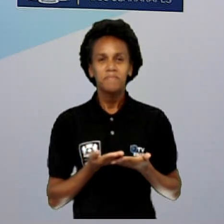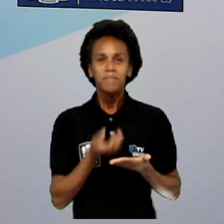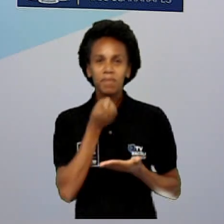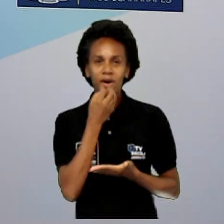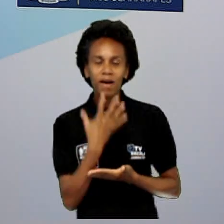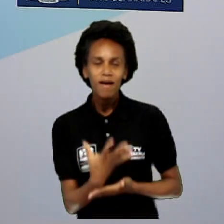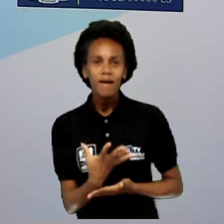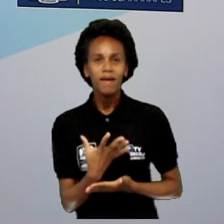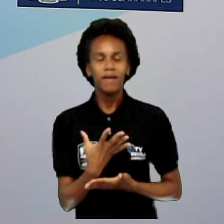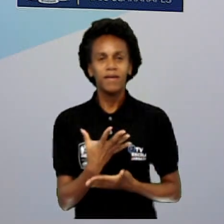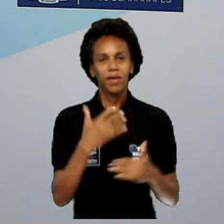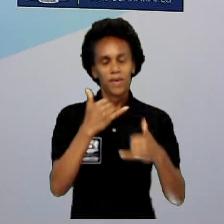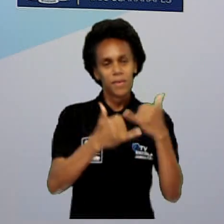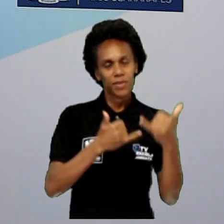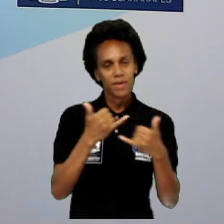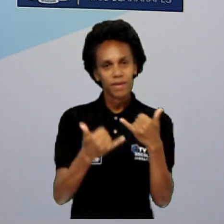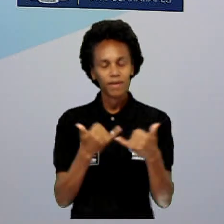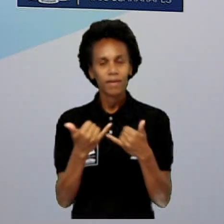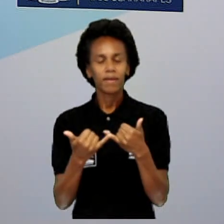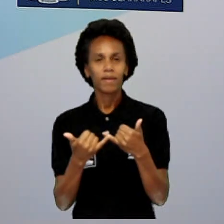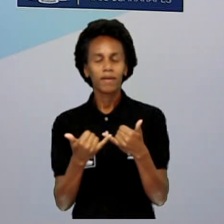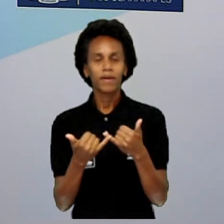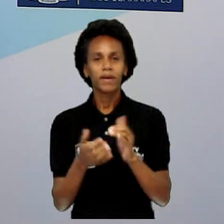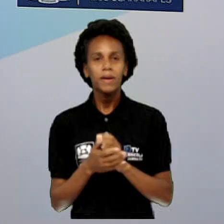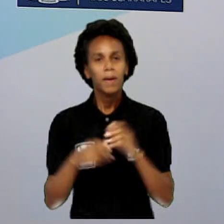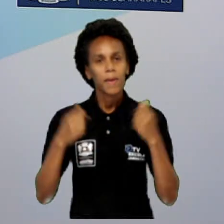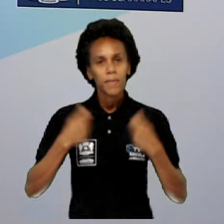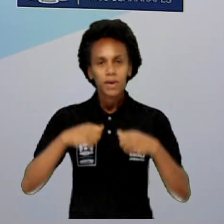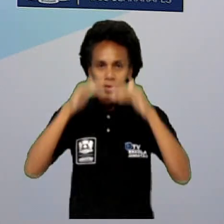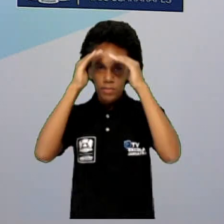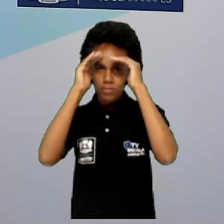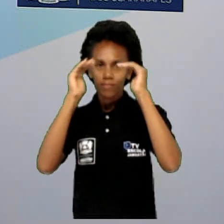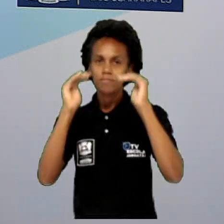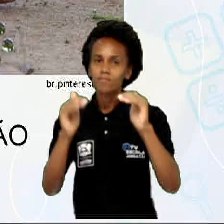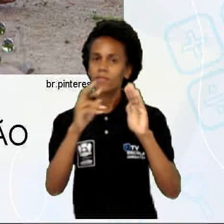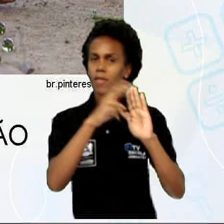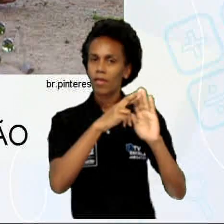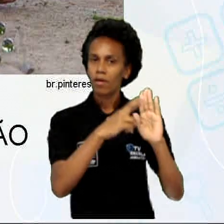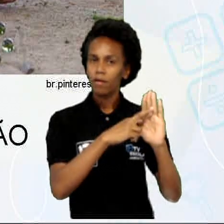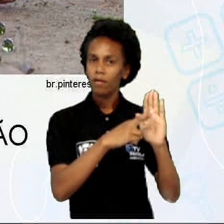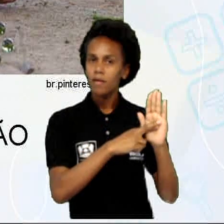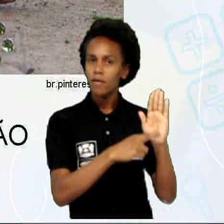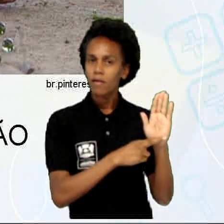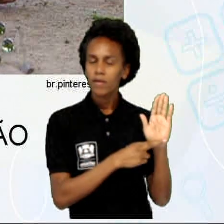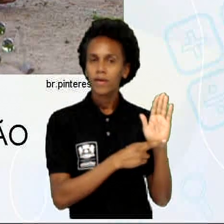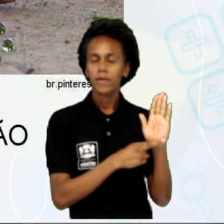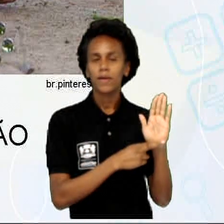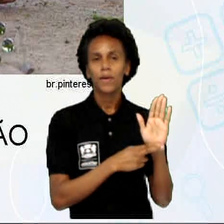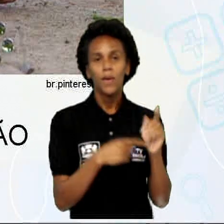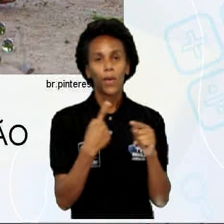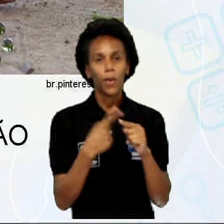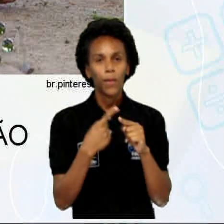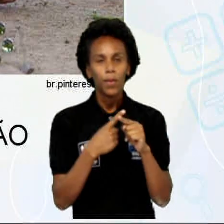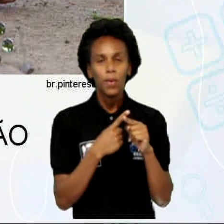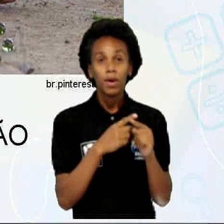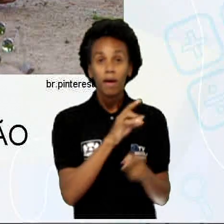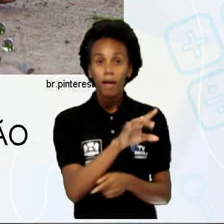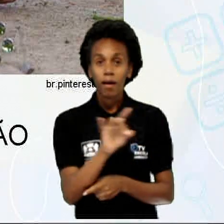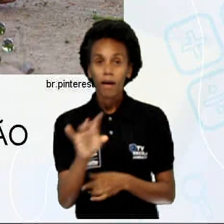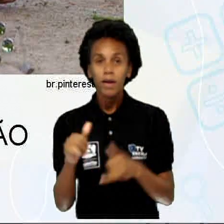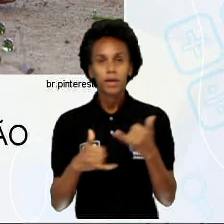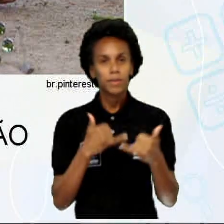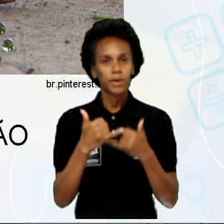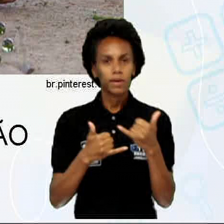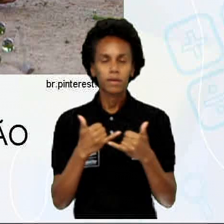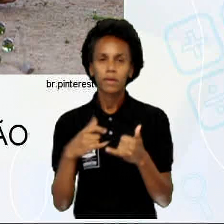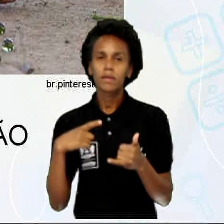regras da brincadeira, cada brincadeira tem suas regras, não é verdade? Às vezes, uma brincadeira que a